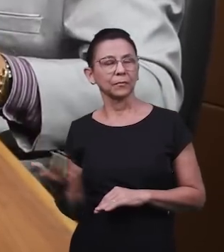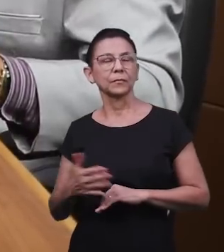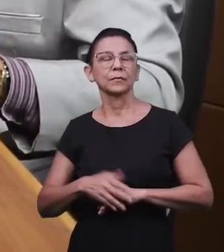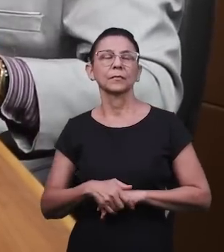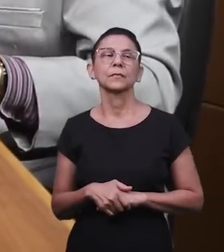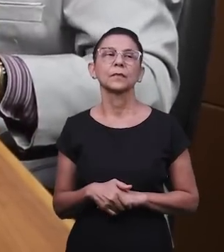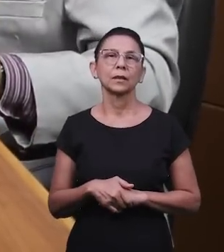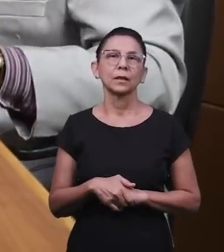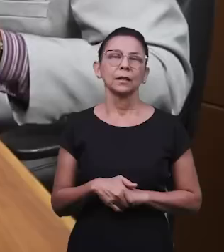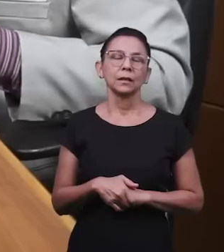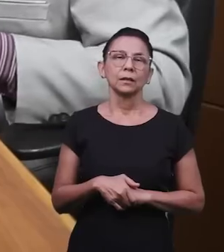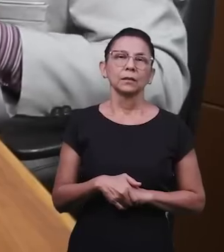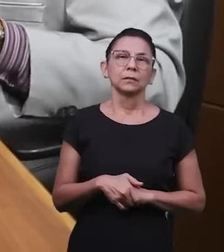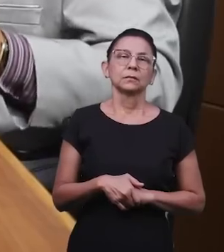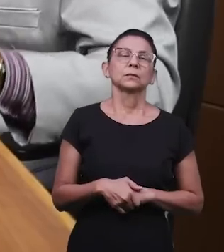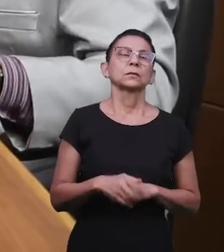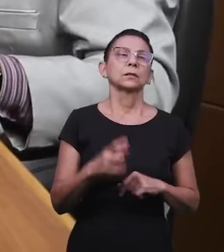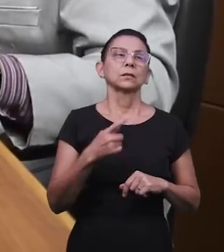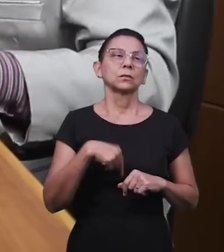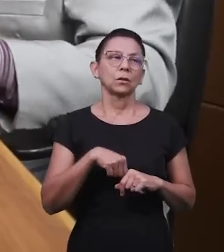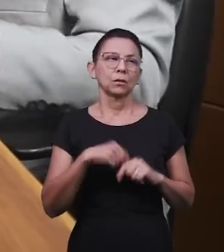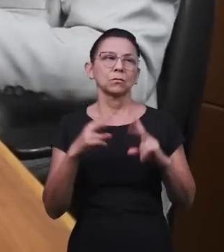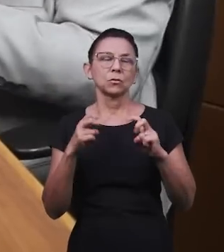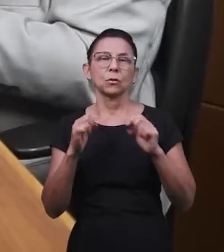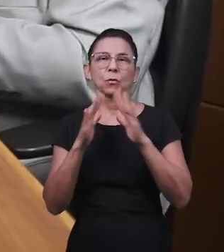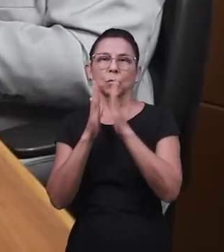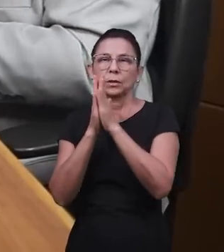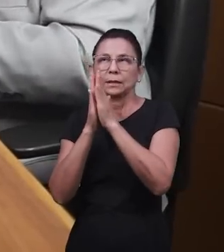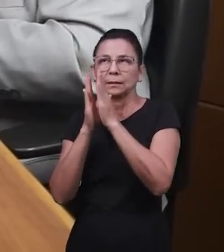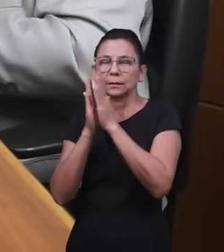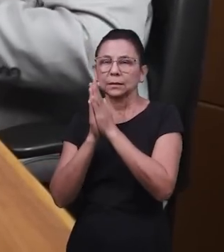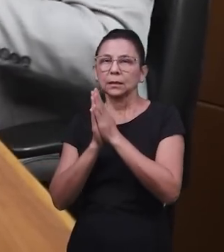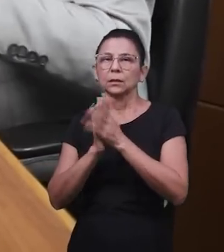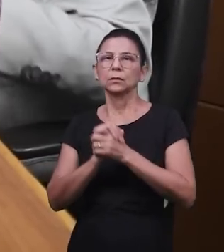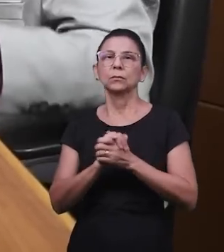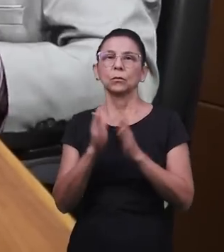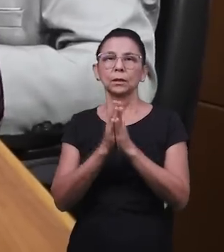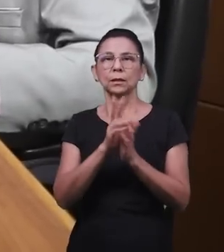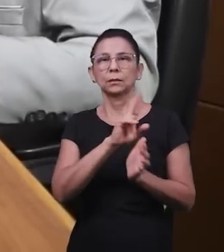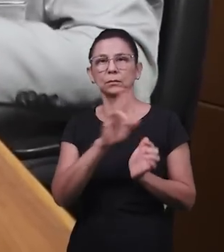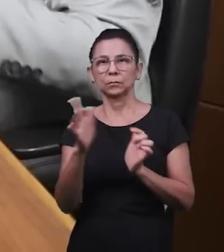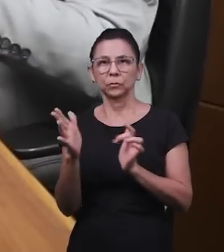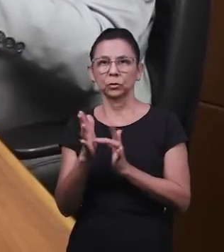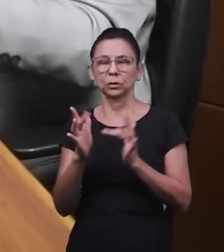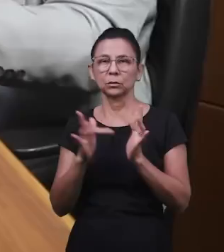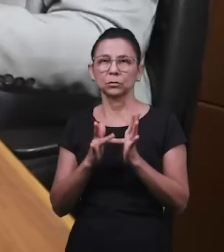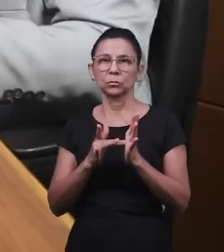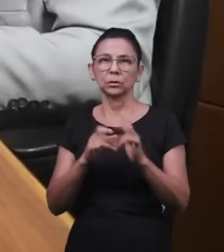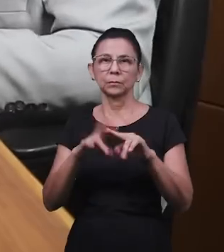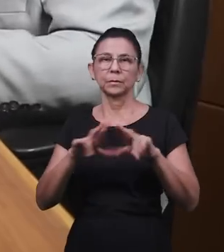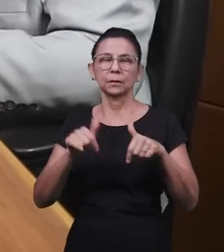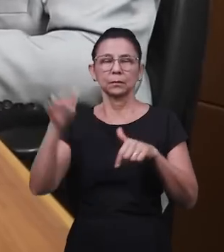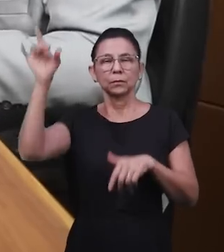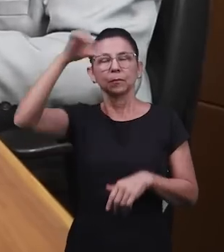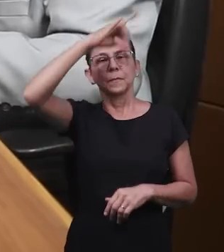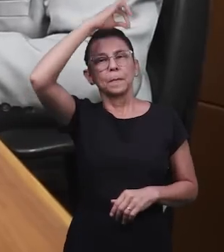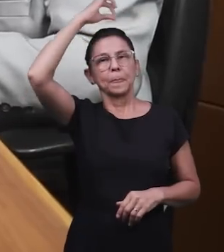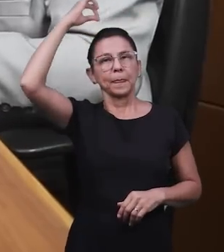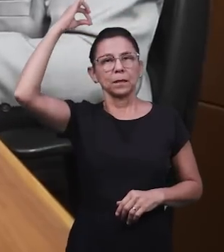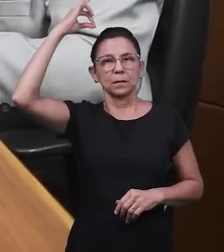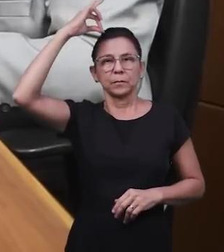com Deus, né, em nome de Jesus, numa operação do Espírito Santo. Então, uma operação da Trindade aí, falamos sobre